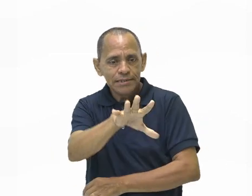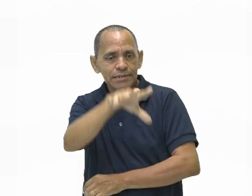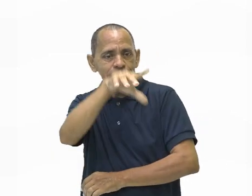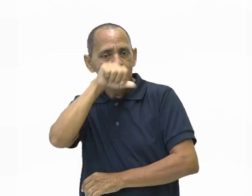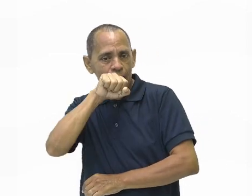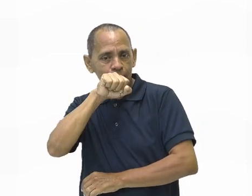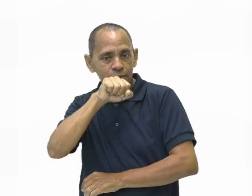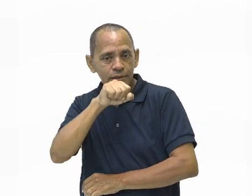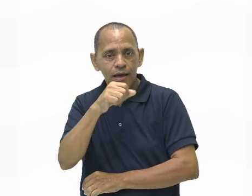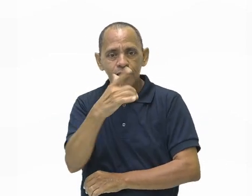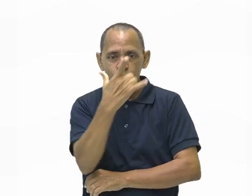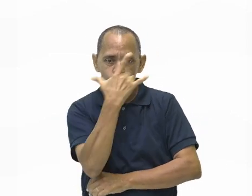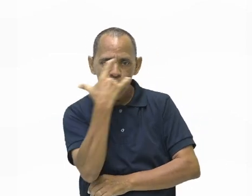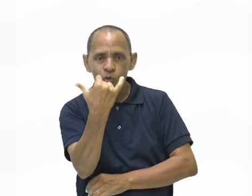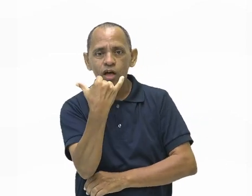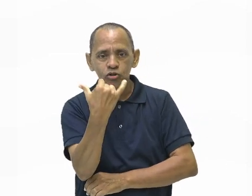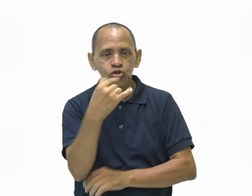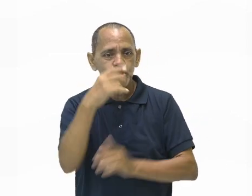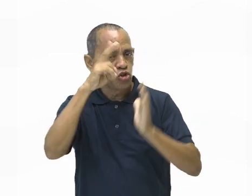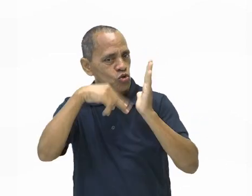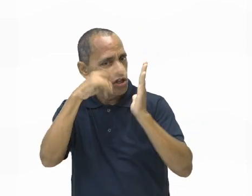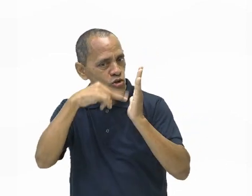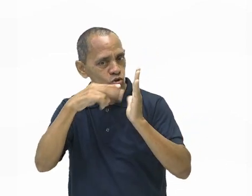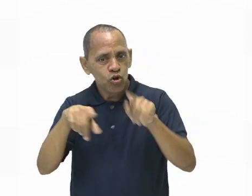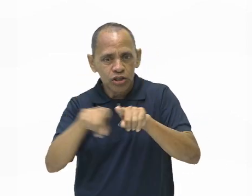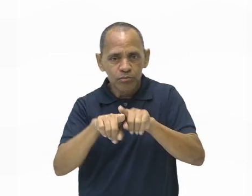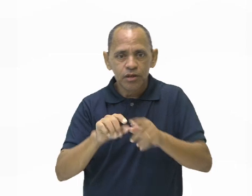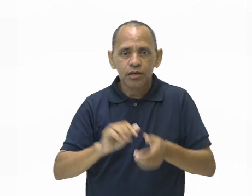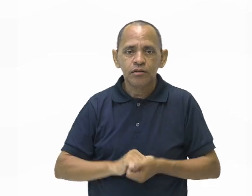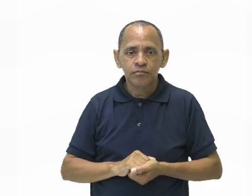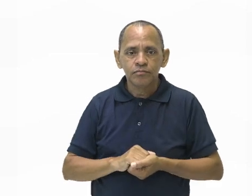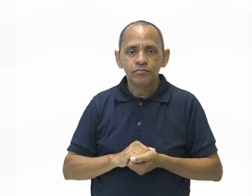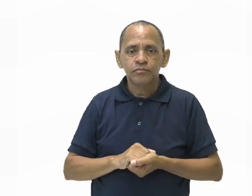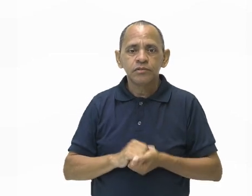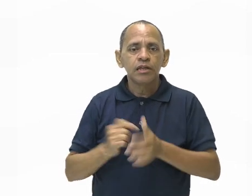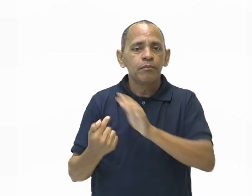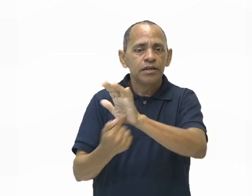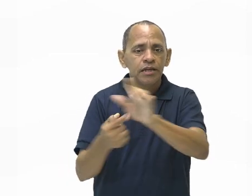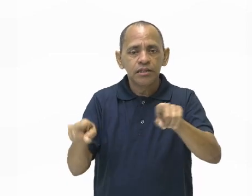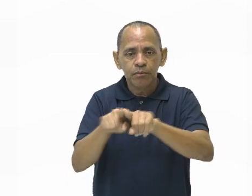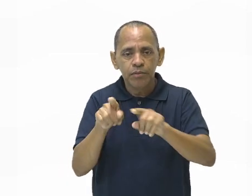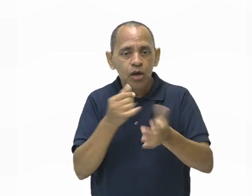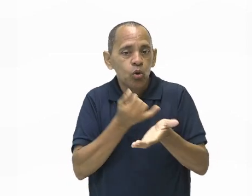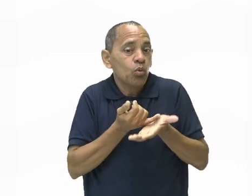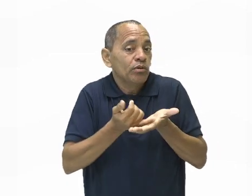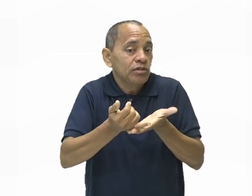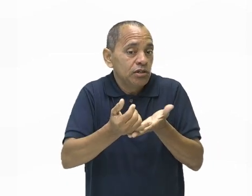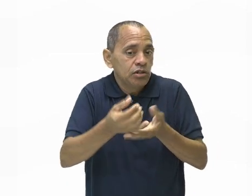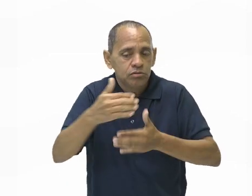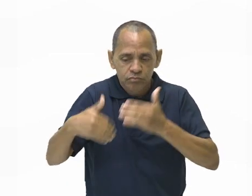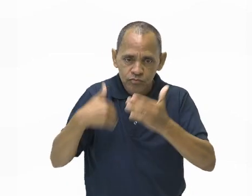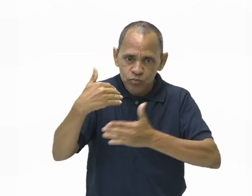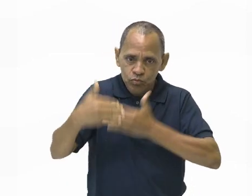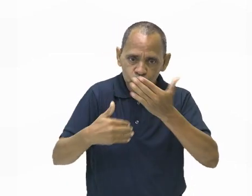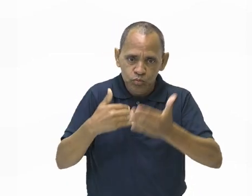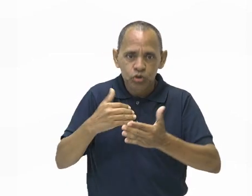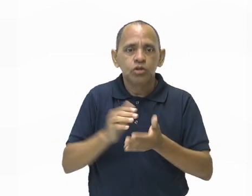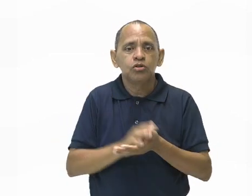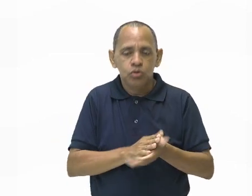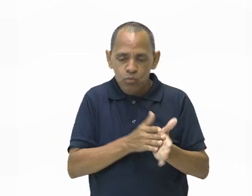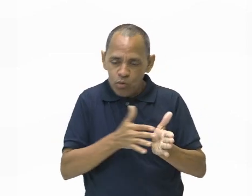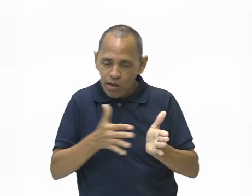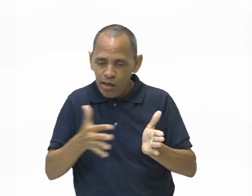Na introdução também se apresenta a situação inicial, que será desenvolvida ao longo do texto por meio do